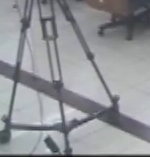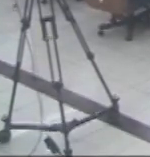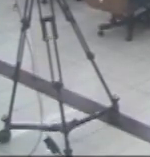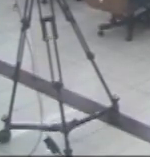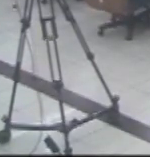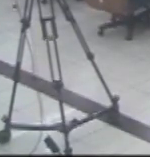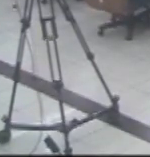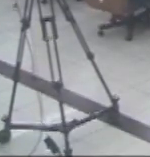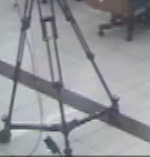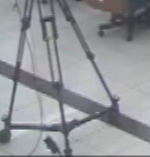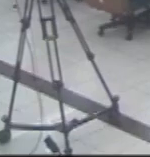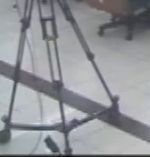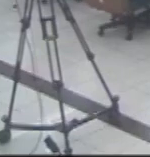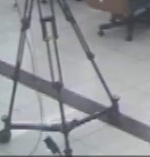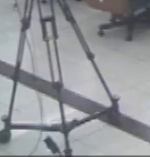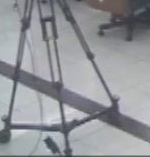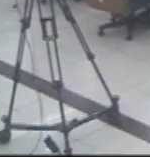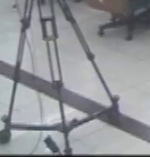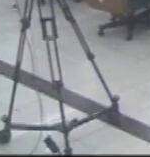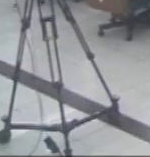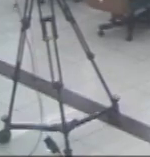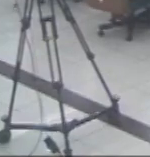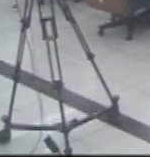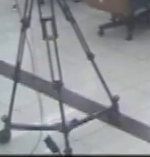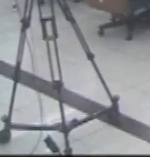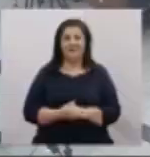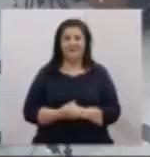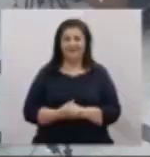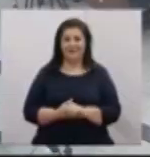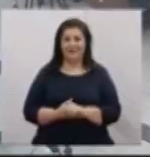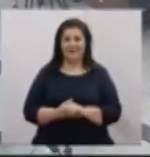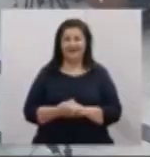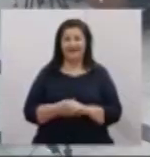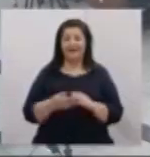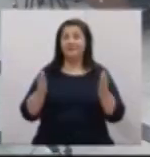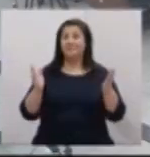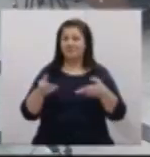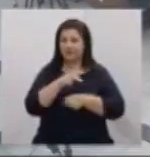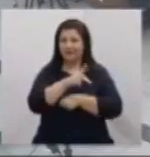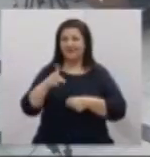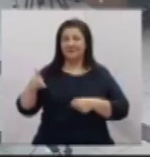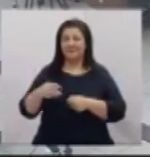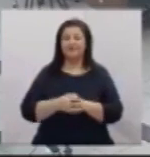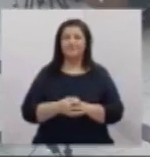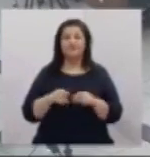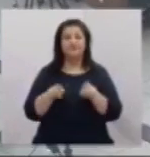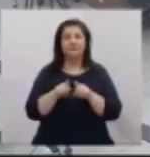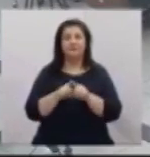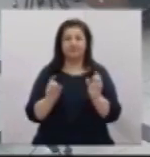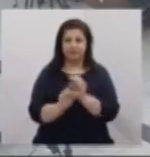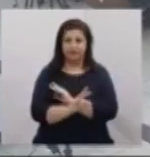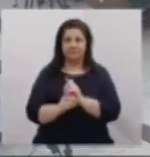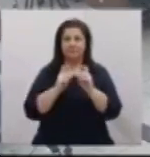Senhoras e senhores, com a palavra agora o presidente desta casa, vereador Paulinho dos Condutores, que fará suas considerações e também o encerramento desta